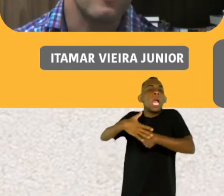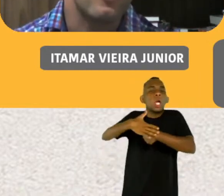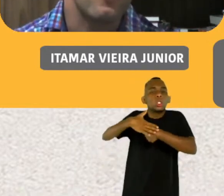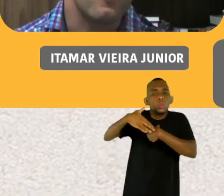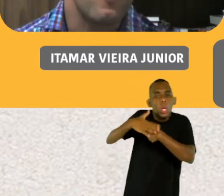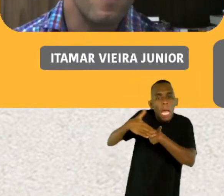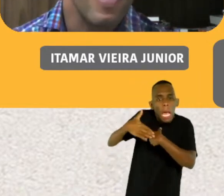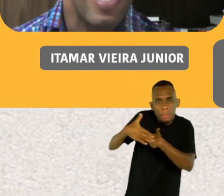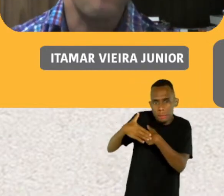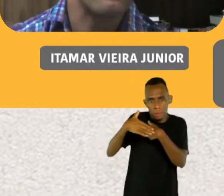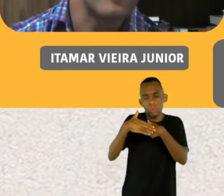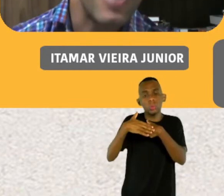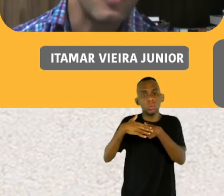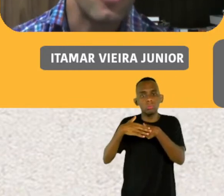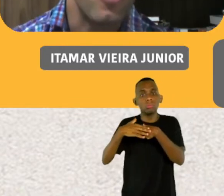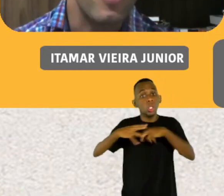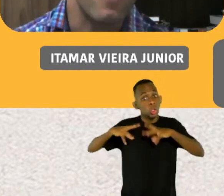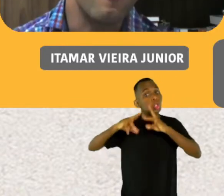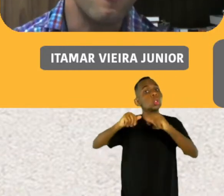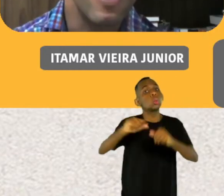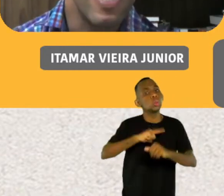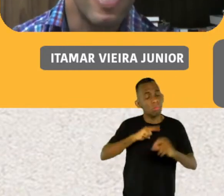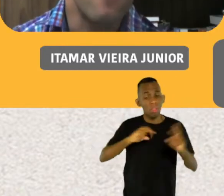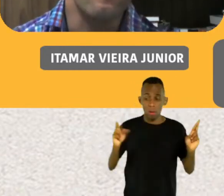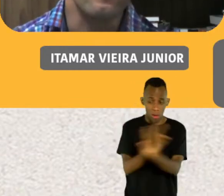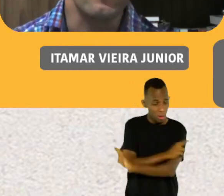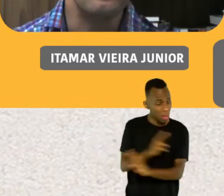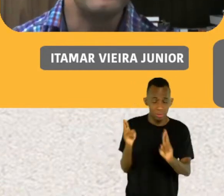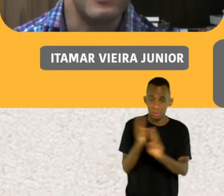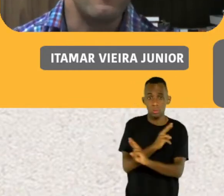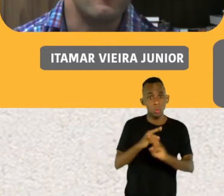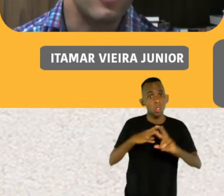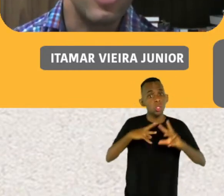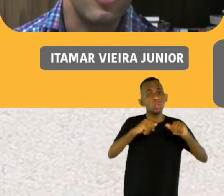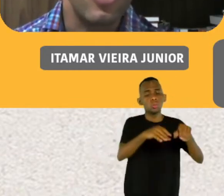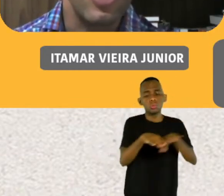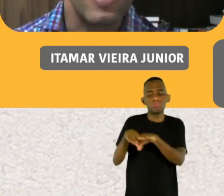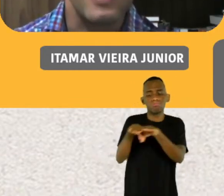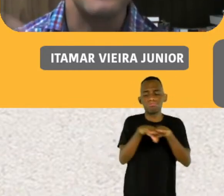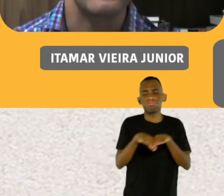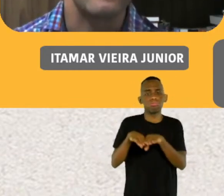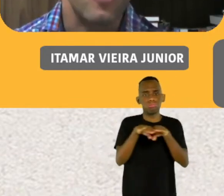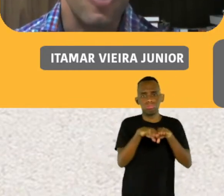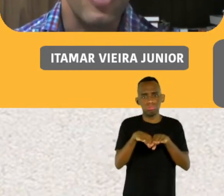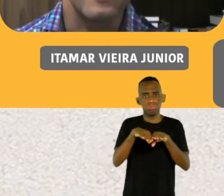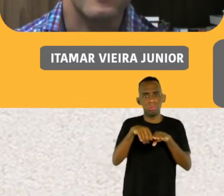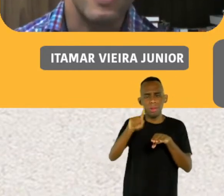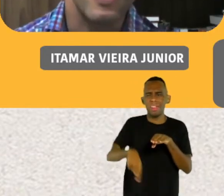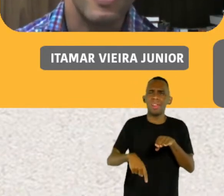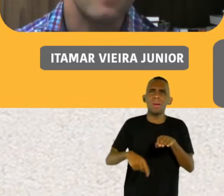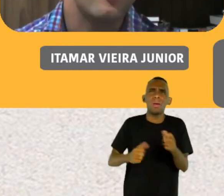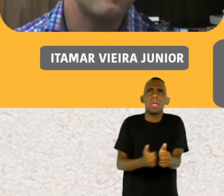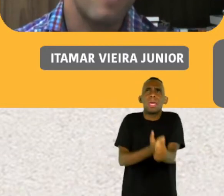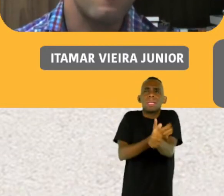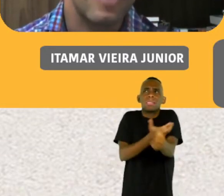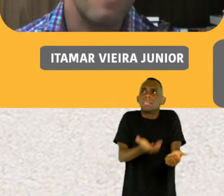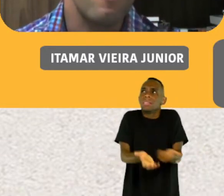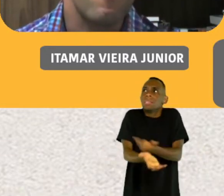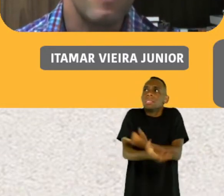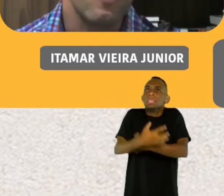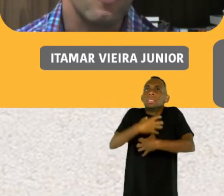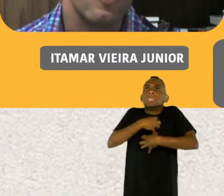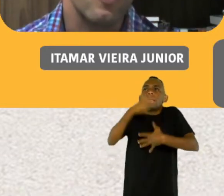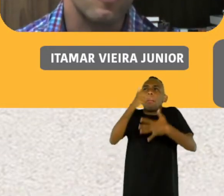como isso é uma coisa só, é um turbilhão de sensações que a gente